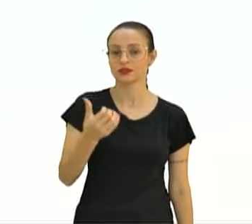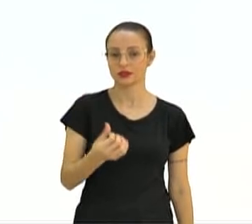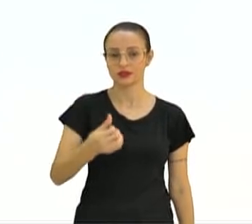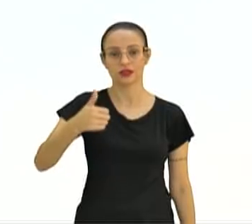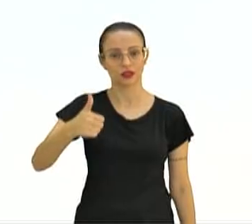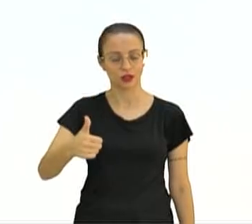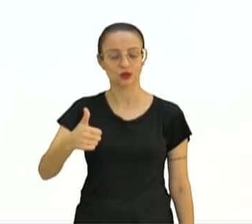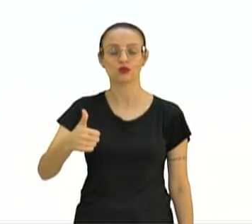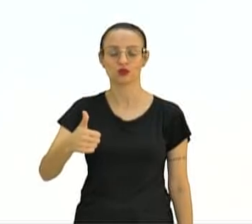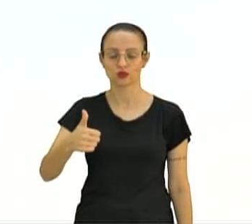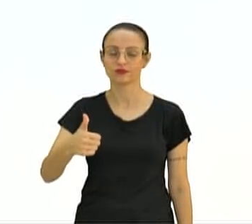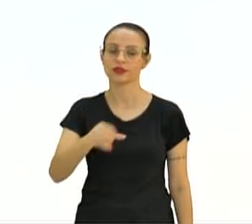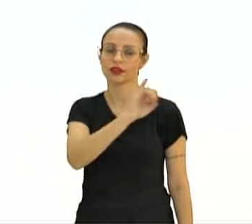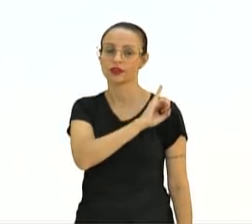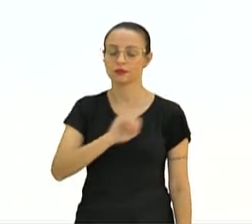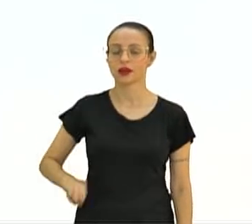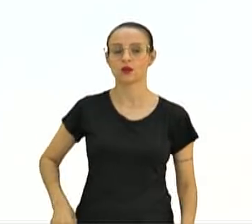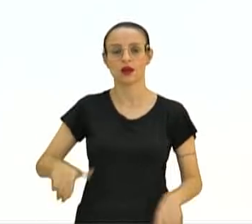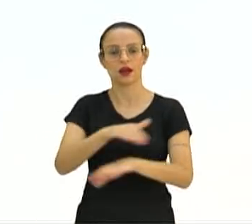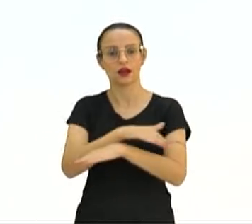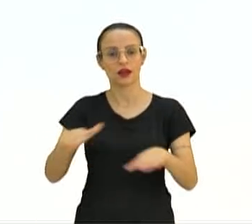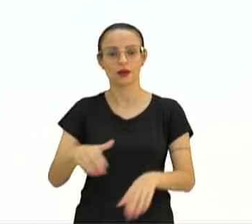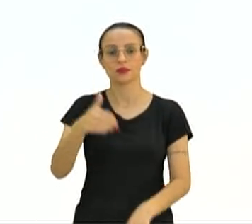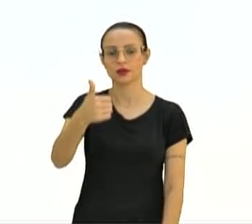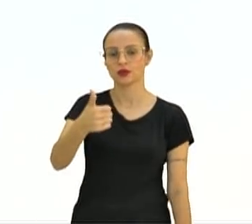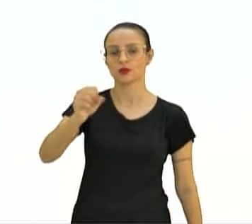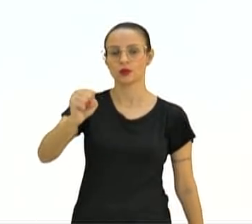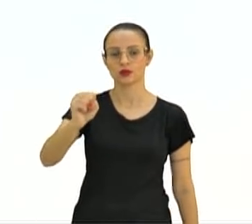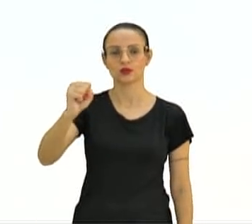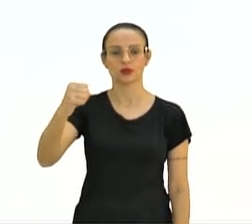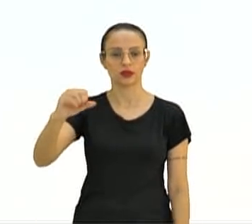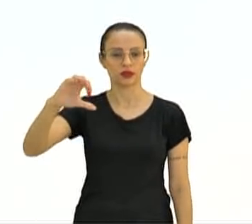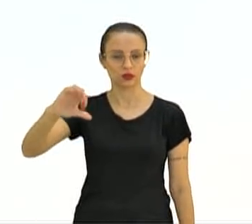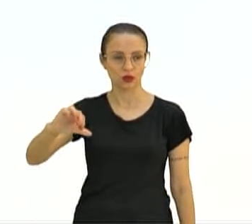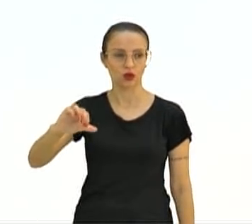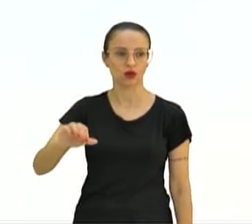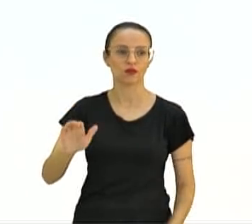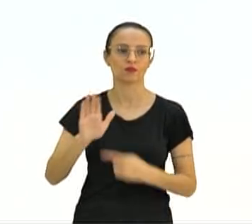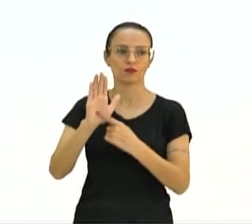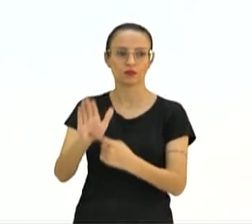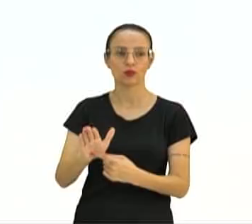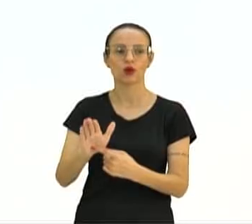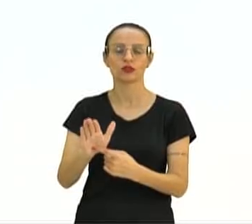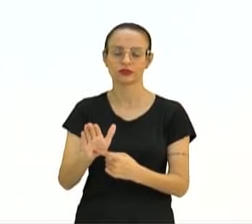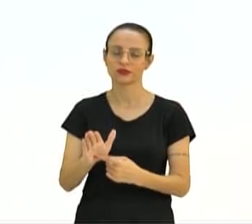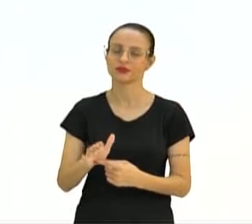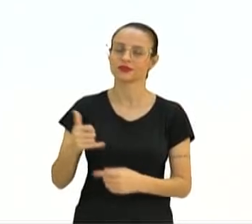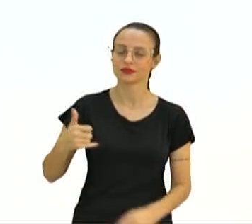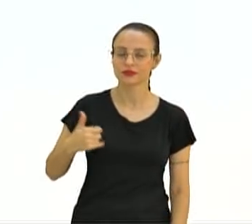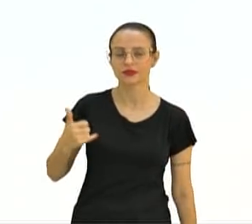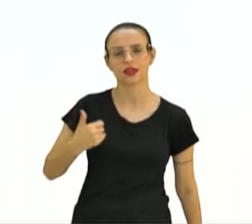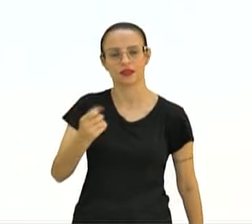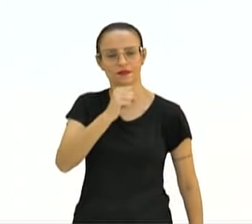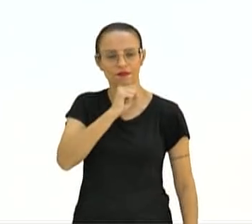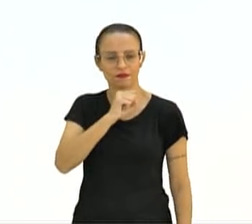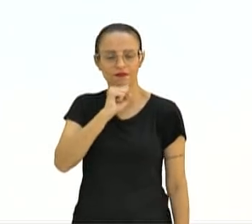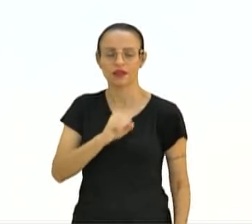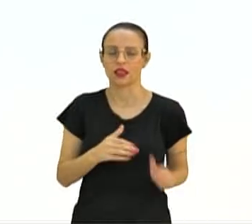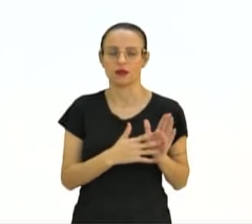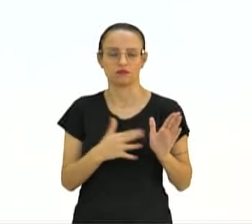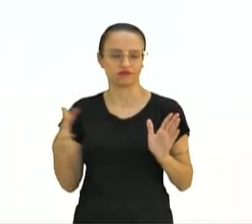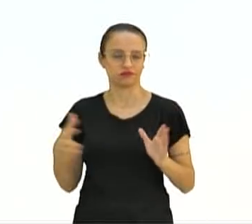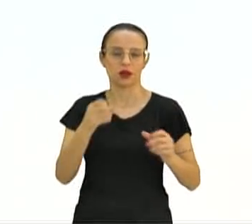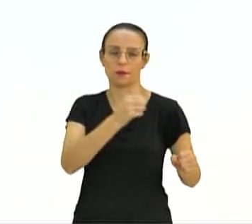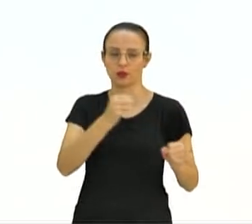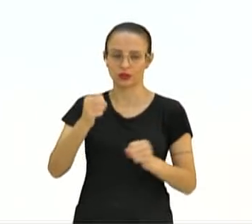né? O Império vai acabar em 1889, já uma figura fragilizada pela idade, né? Pelo tempo em que esteve no